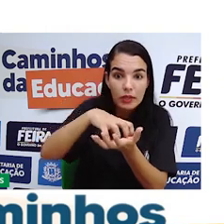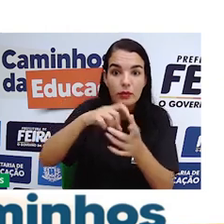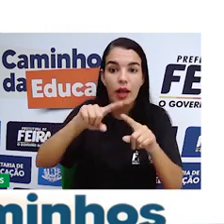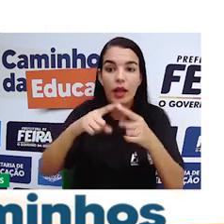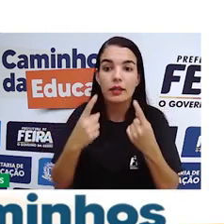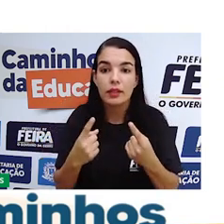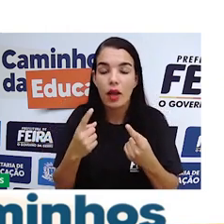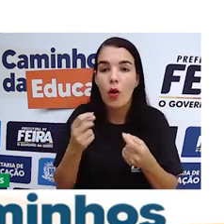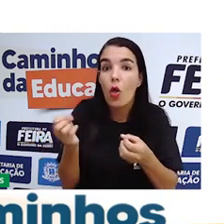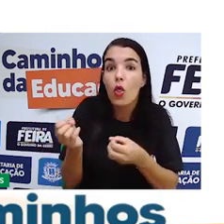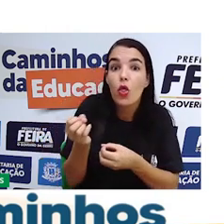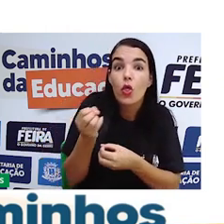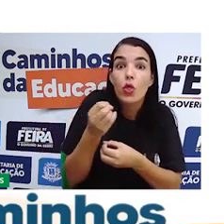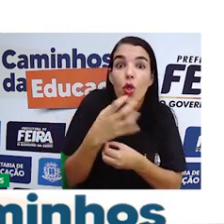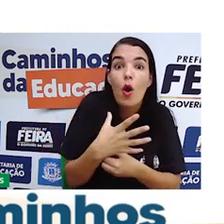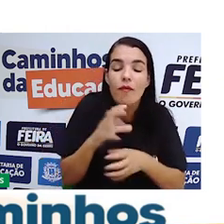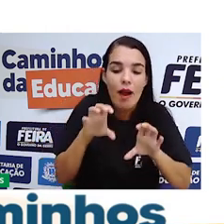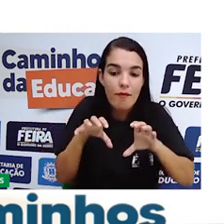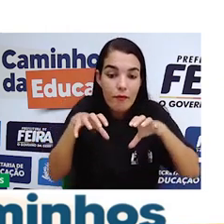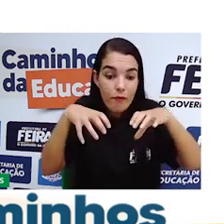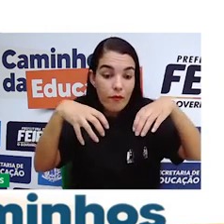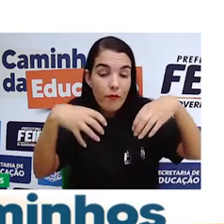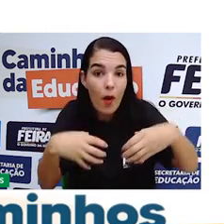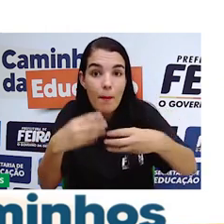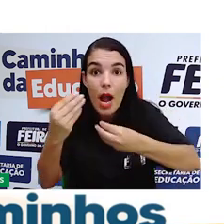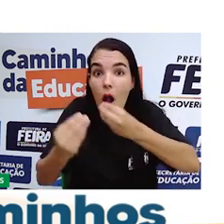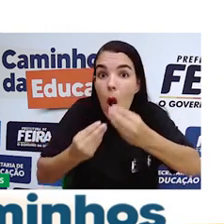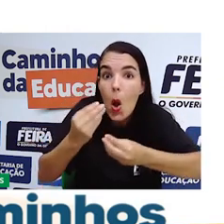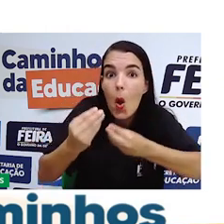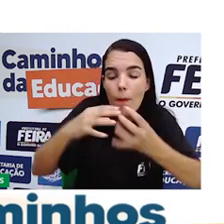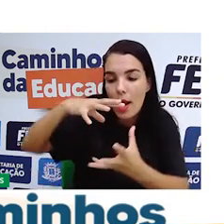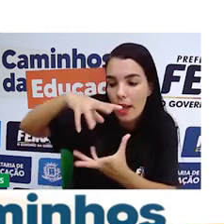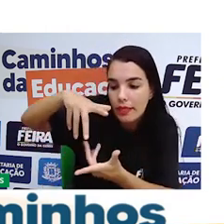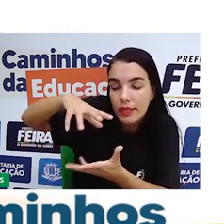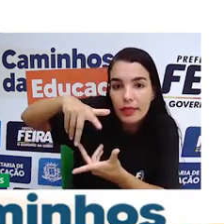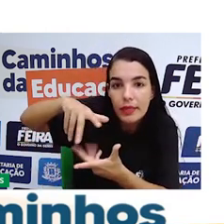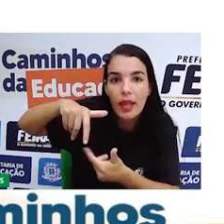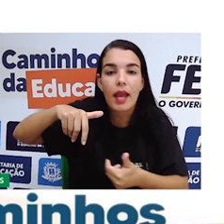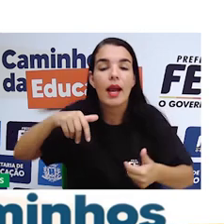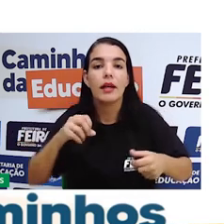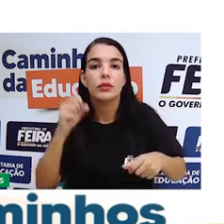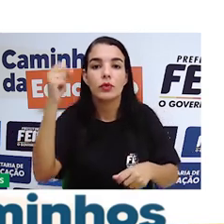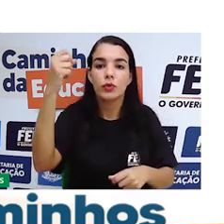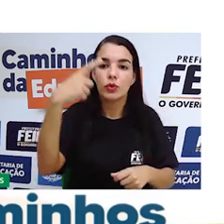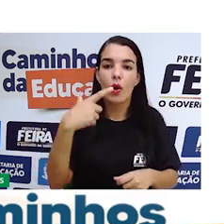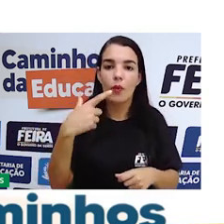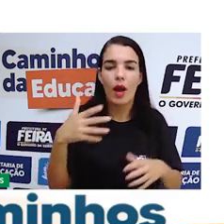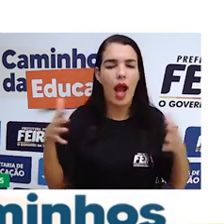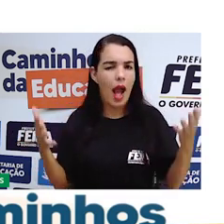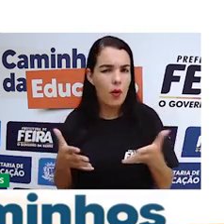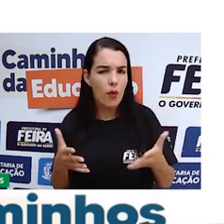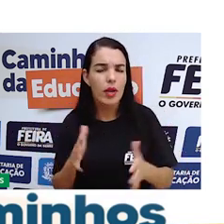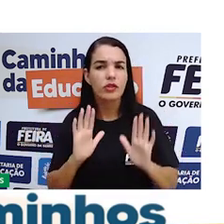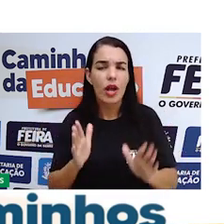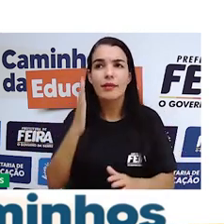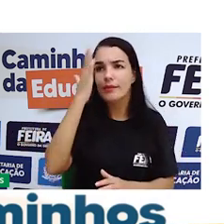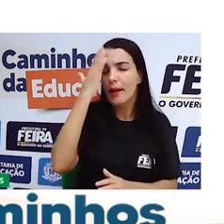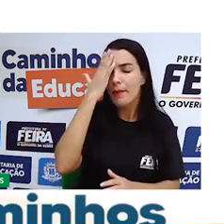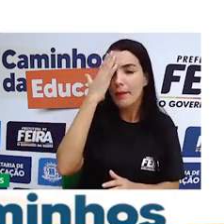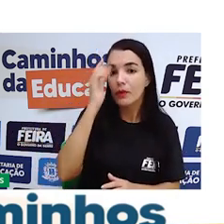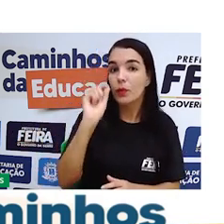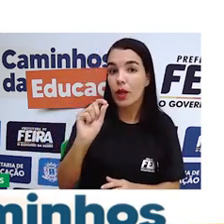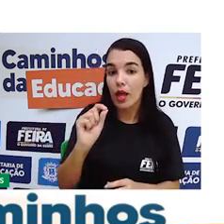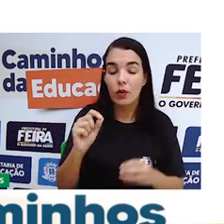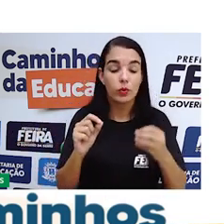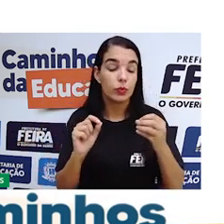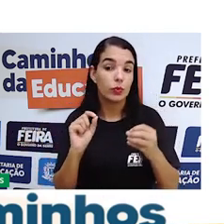levou a uma nova noção sobre o relacionamento entre a Terra e o Sol. Agora, sabemos que a Terra tem uma